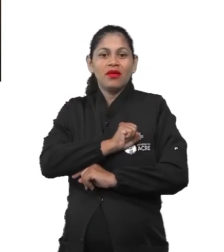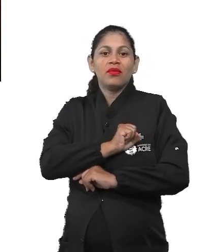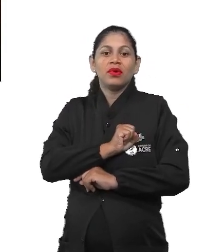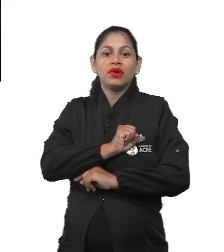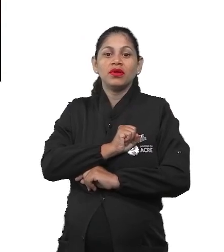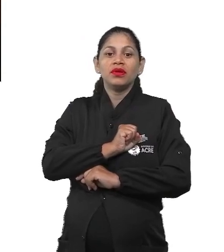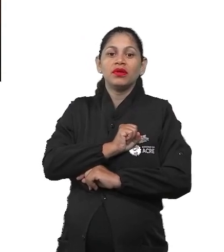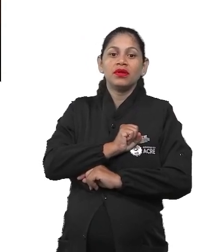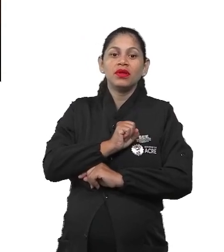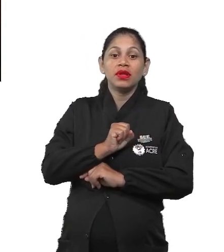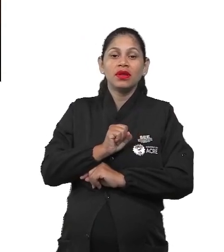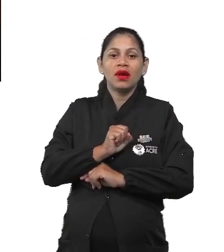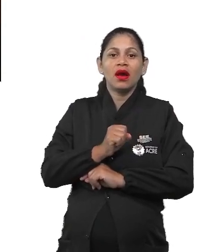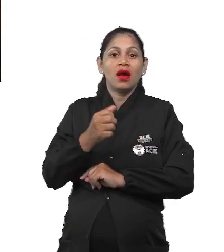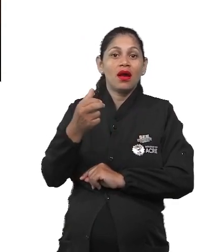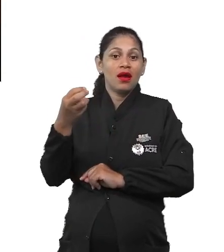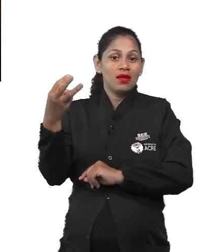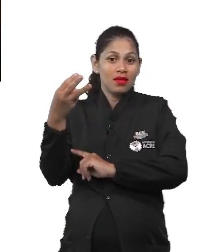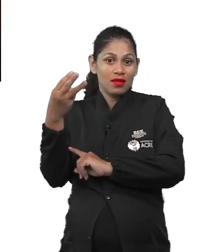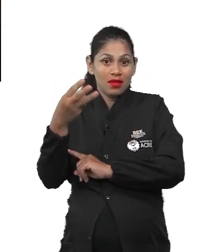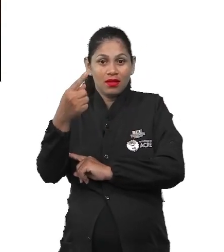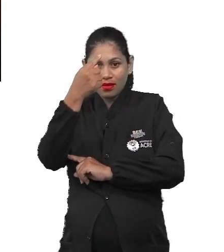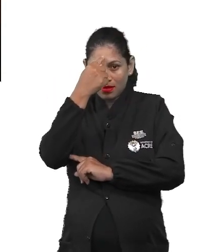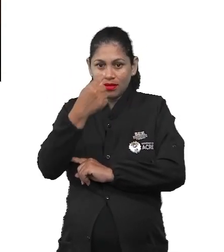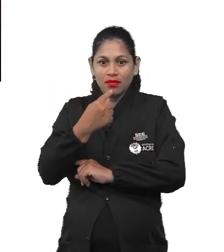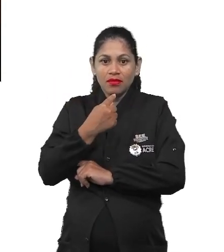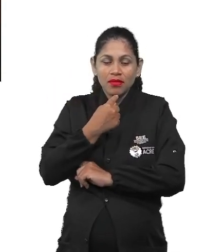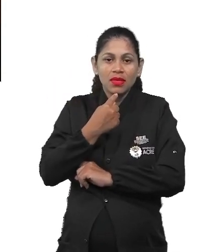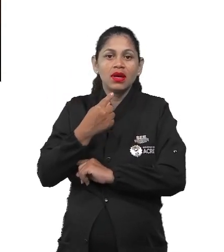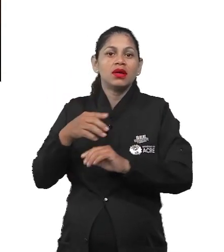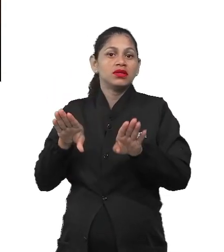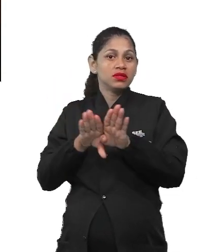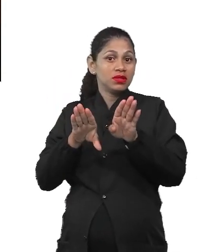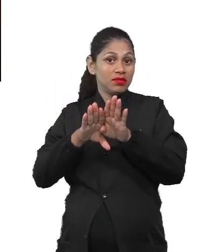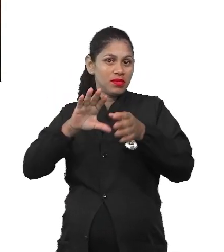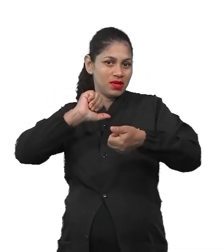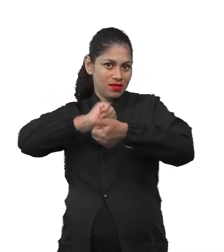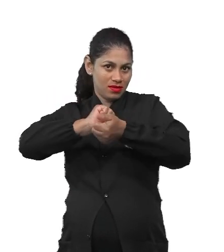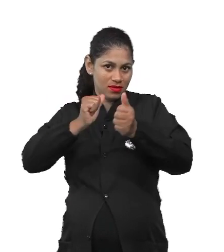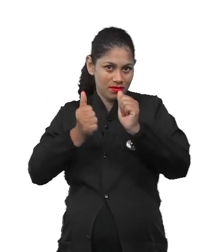o Mercador de Veneza, que também foi adaptado para o cinema.